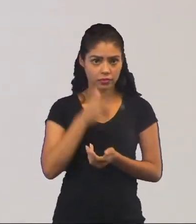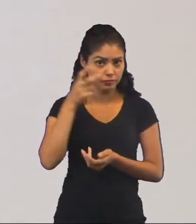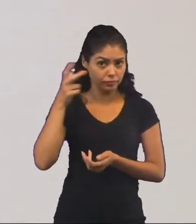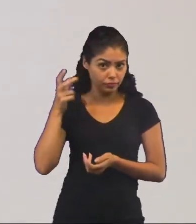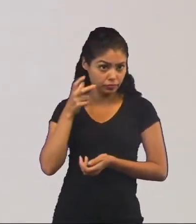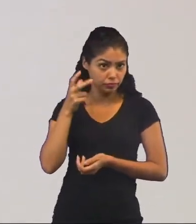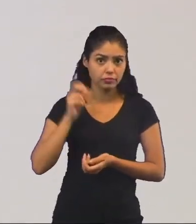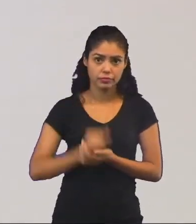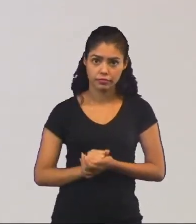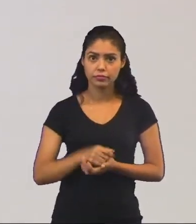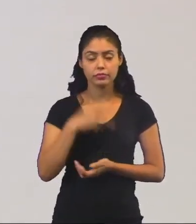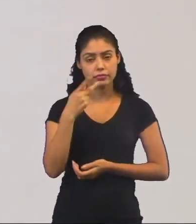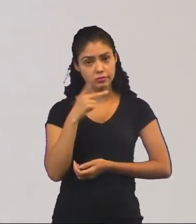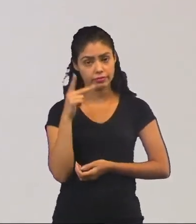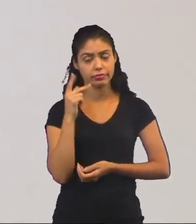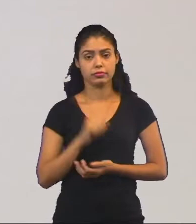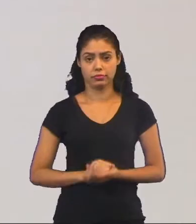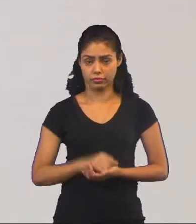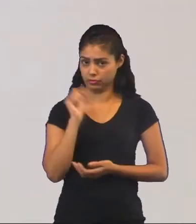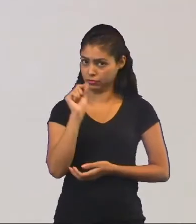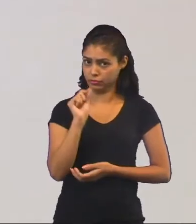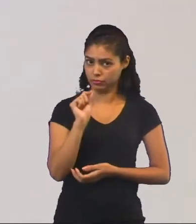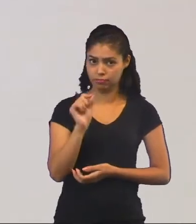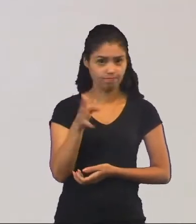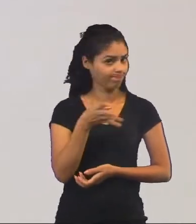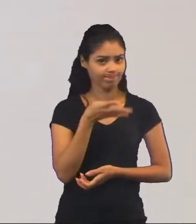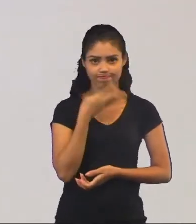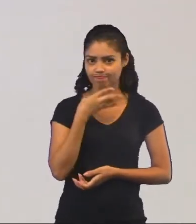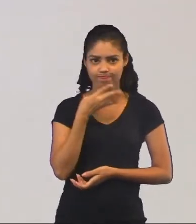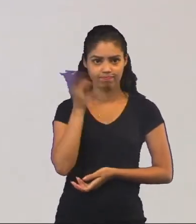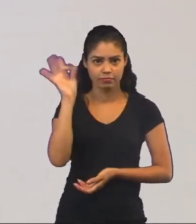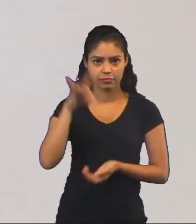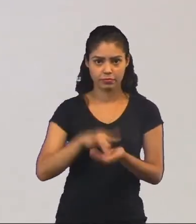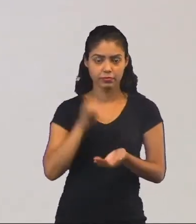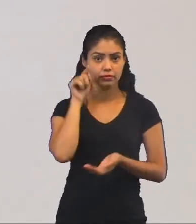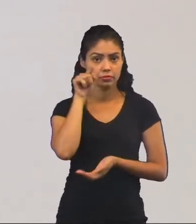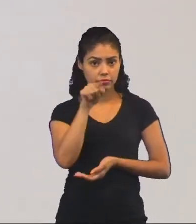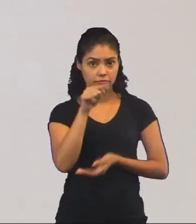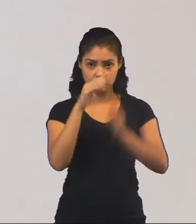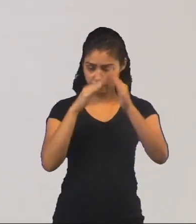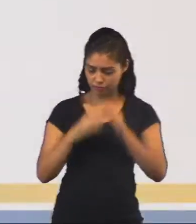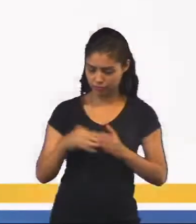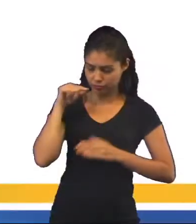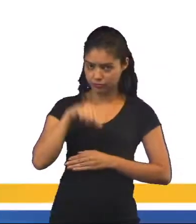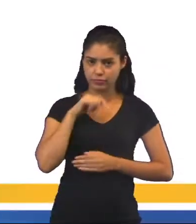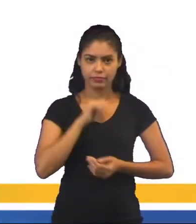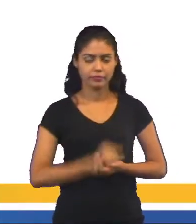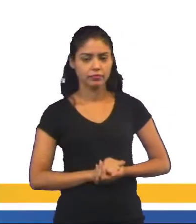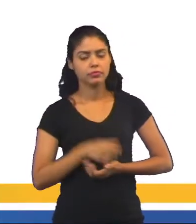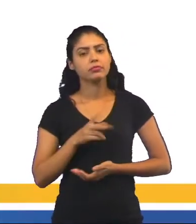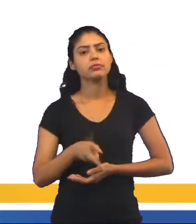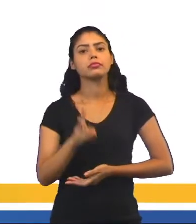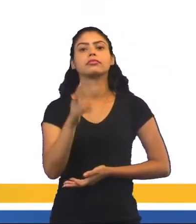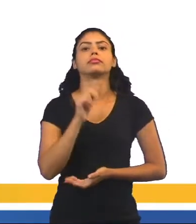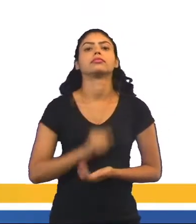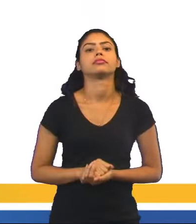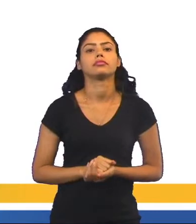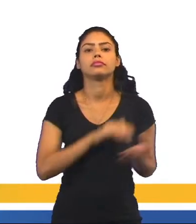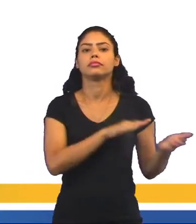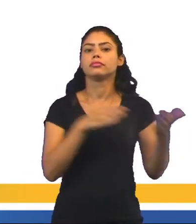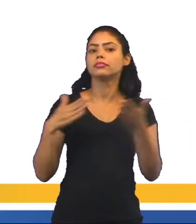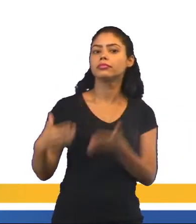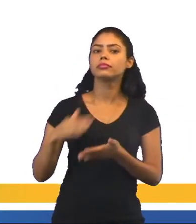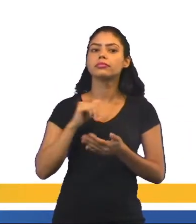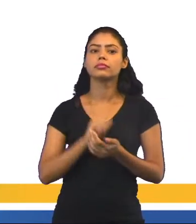os europeus falando sobre o que eles não conhecem de fato. E você mora aqui. Vamos continuar então nessa